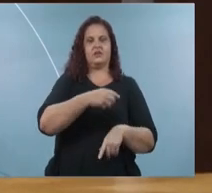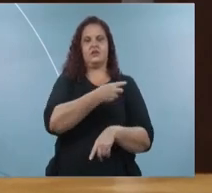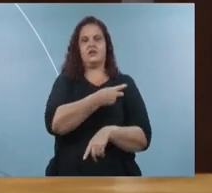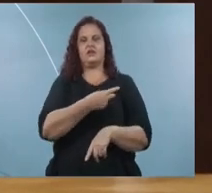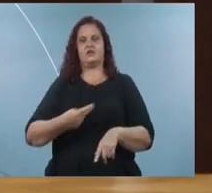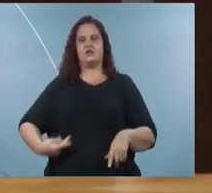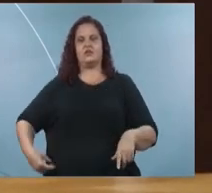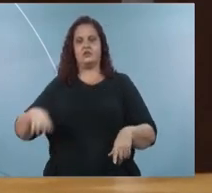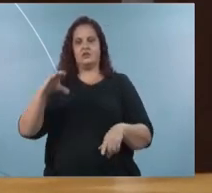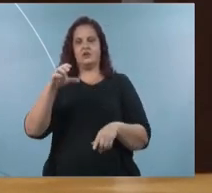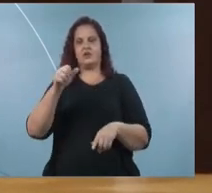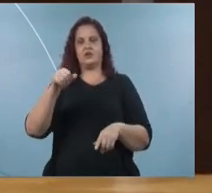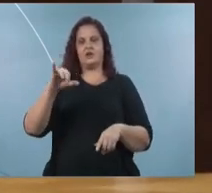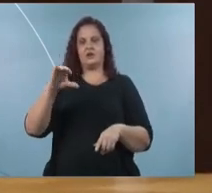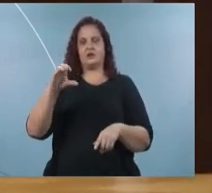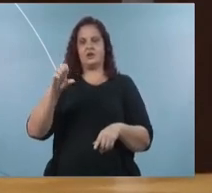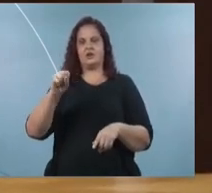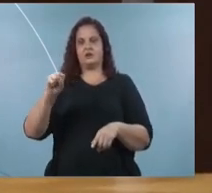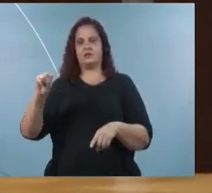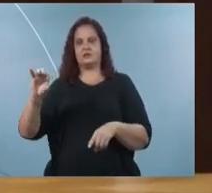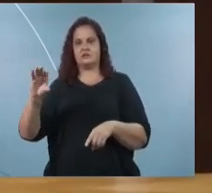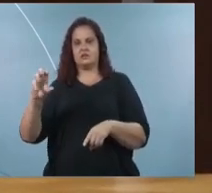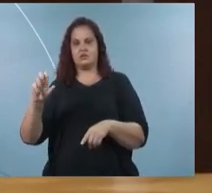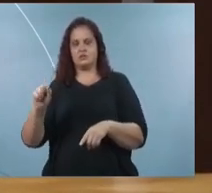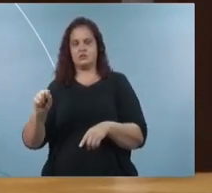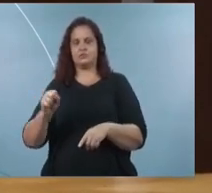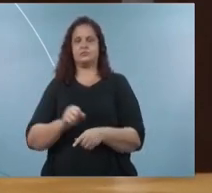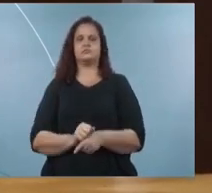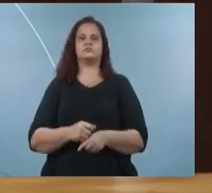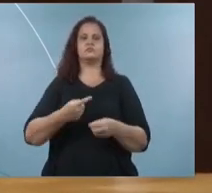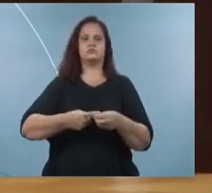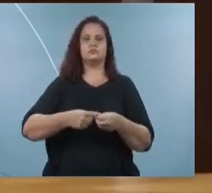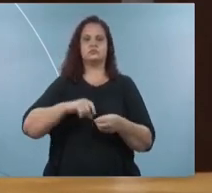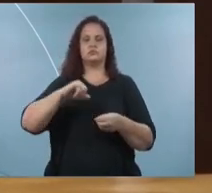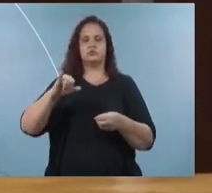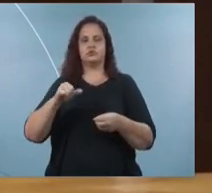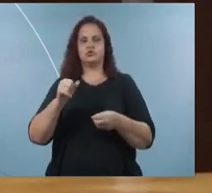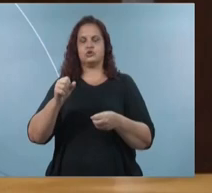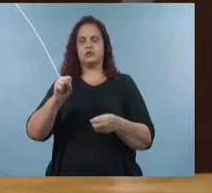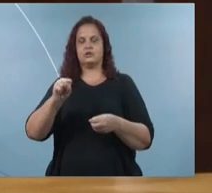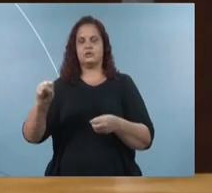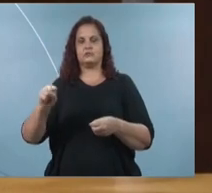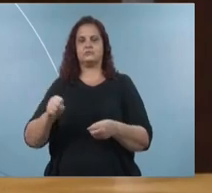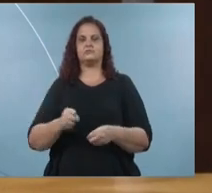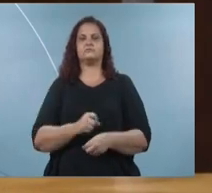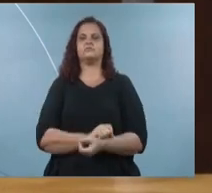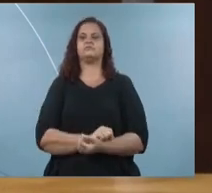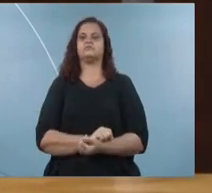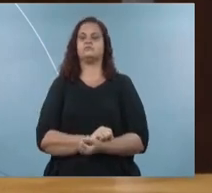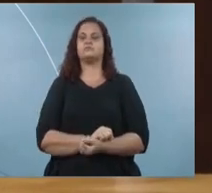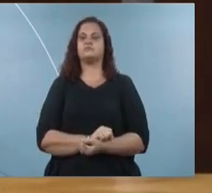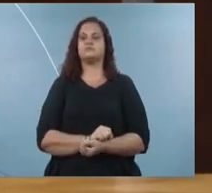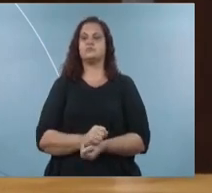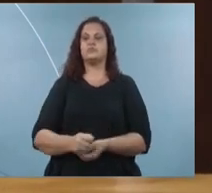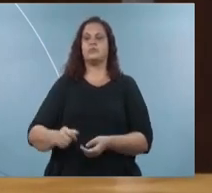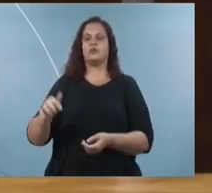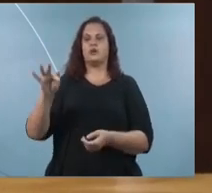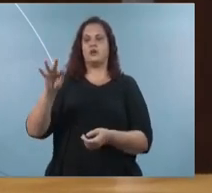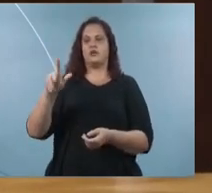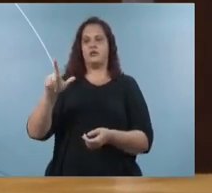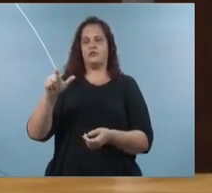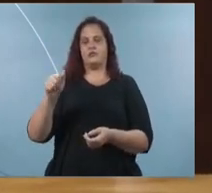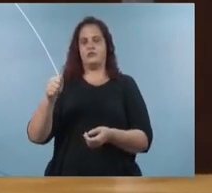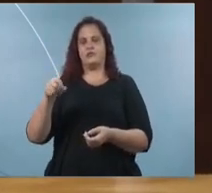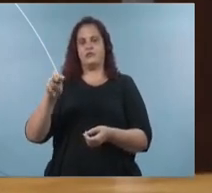cidade de Jardim de Seridó, Mariana Vera, secretária de Cultura da cidade de São José do Mepibu, e Flávio Diniz,